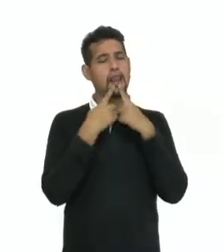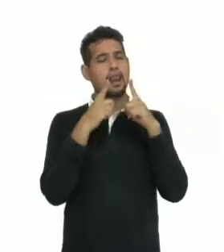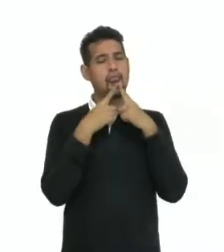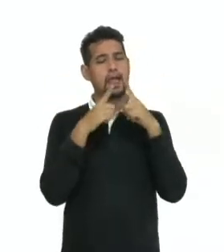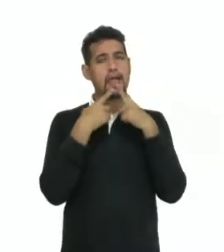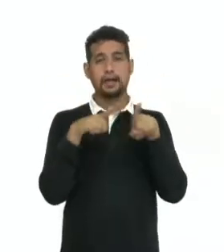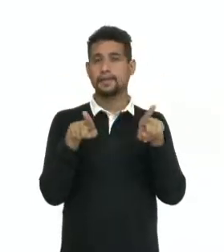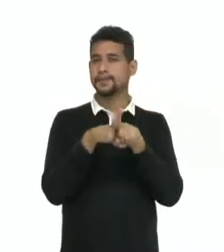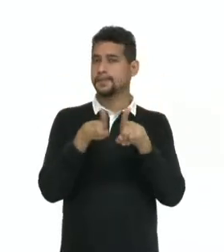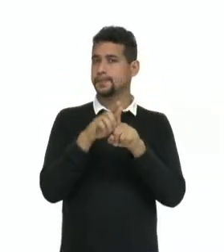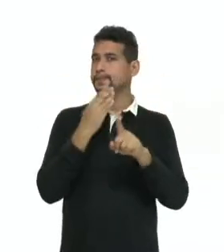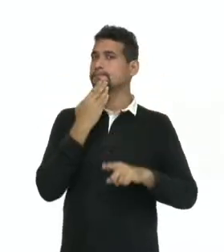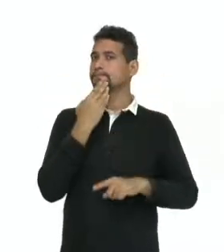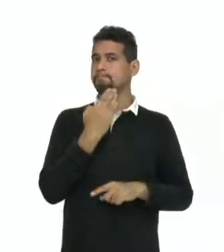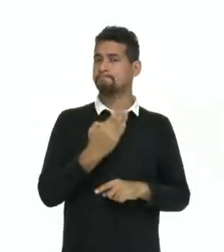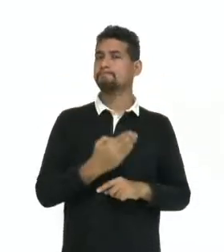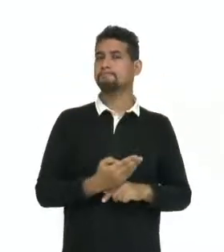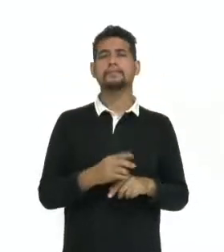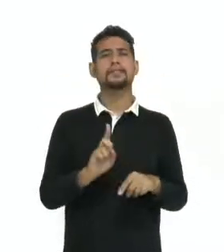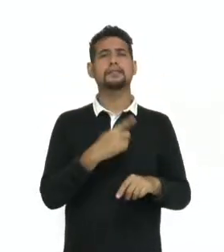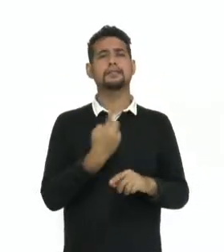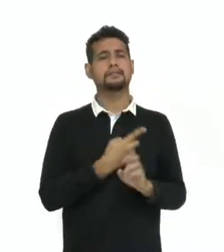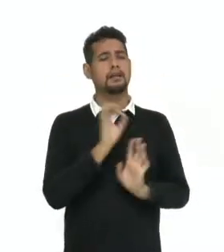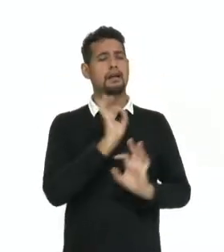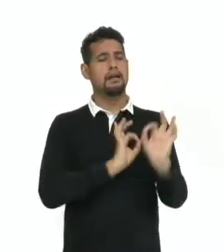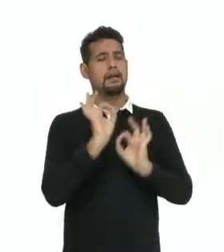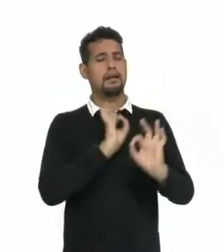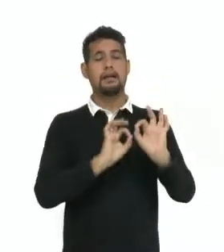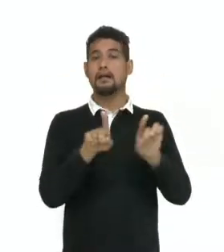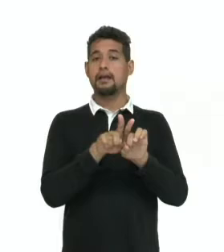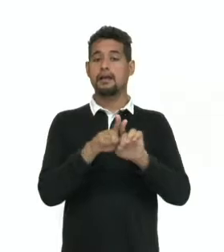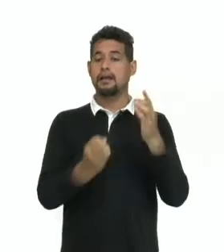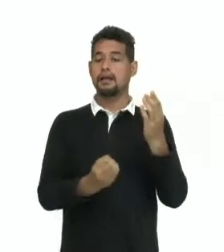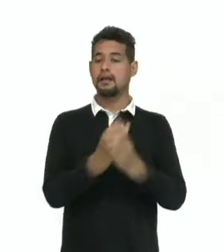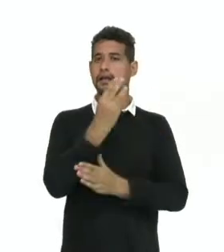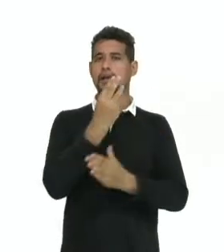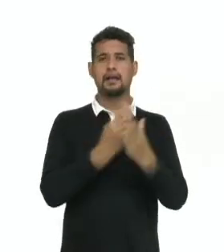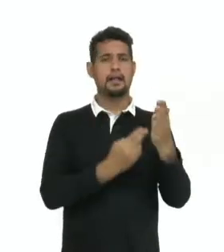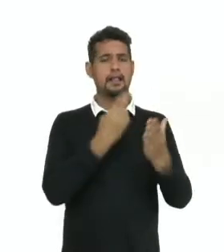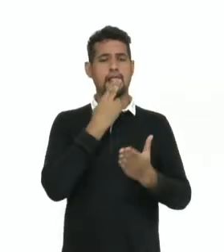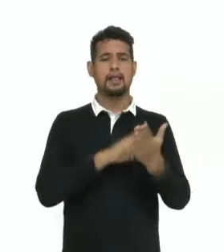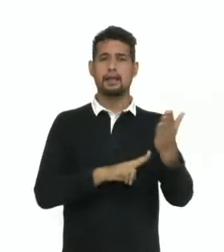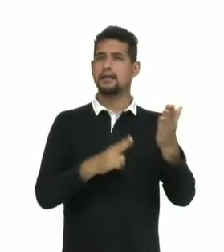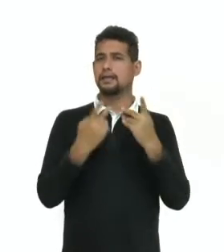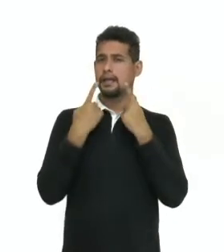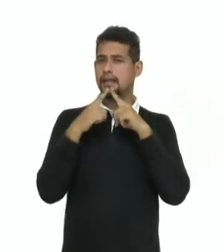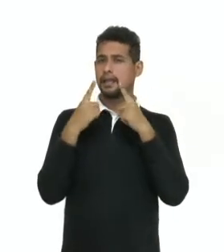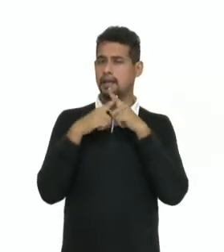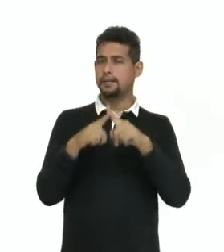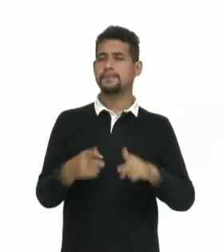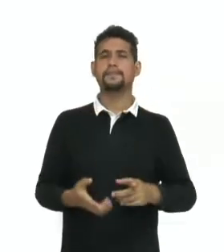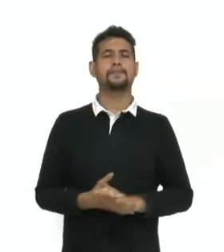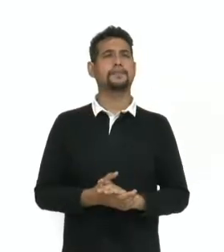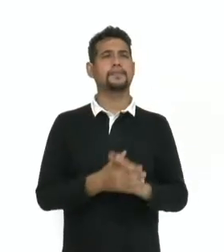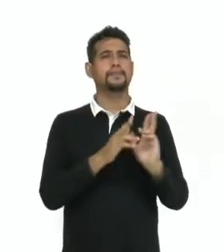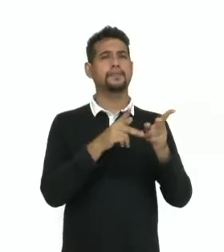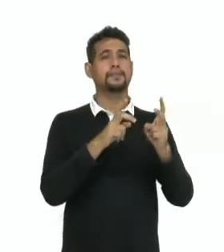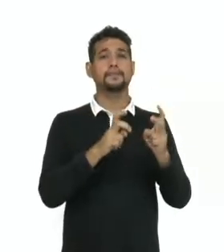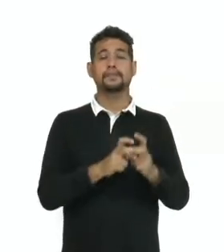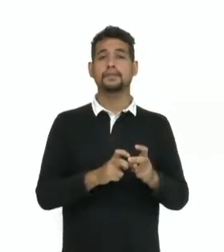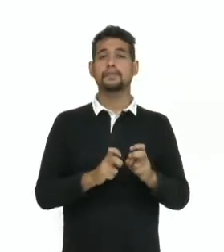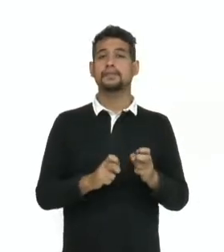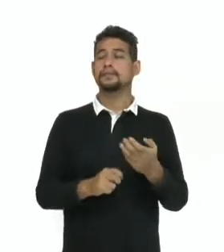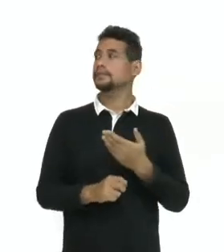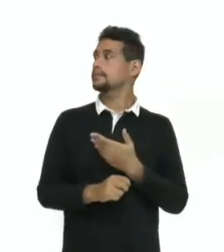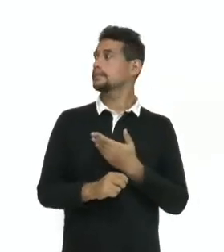e solicitação e vamos planejar e produzir uma carta de reclamação. Então, vejam, a